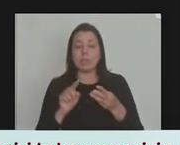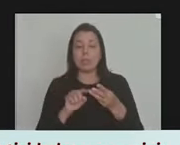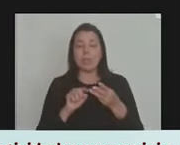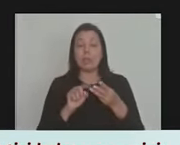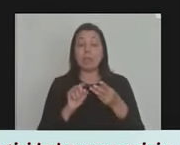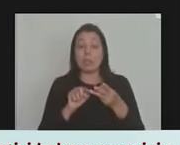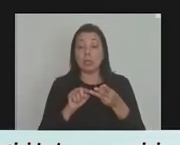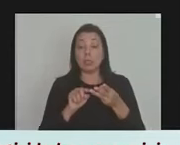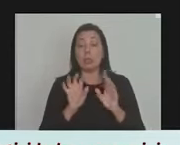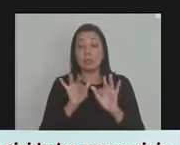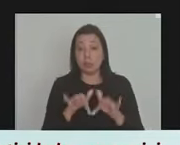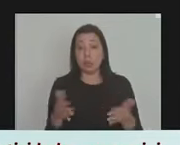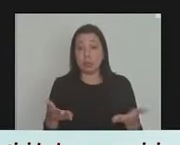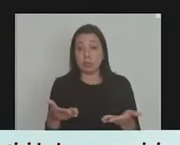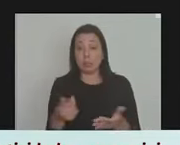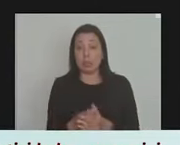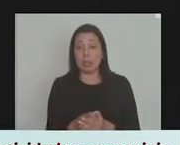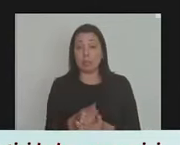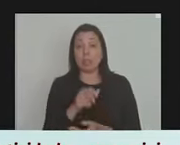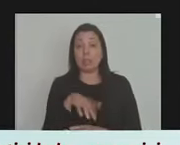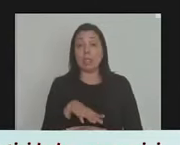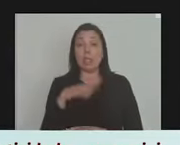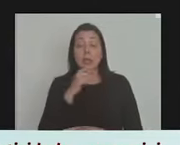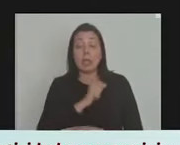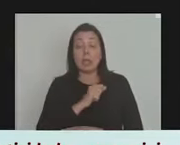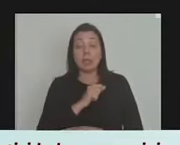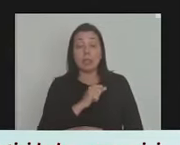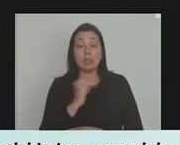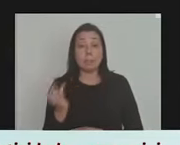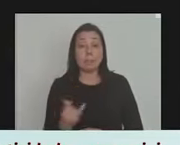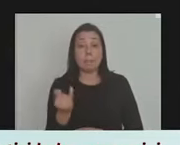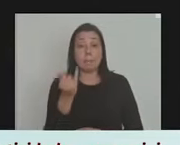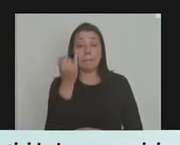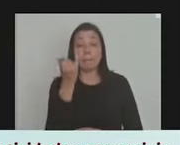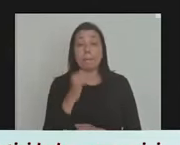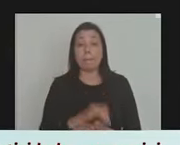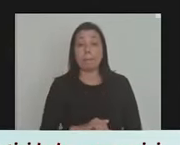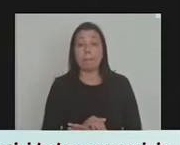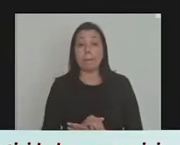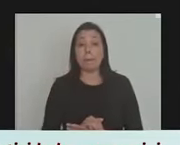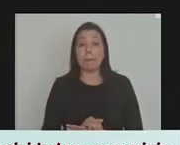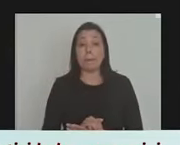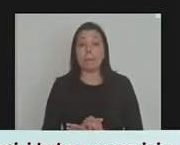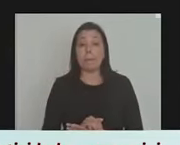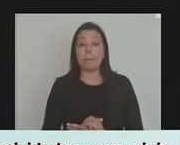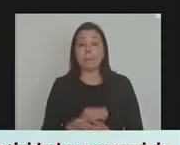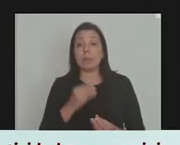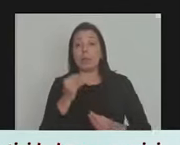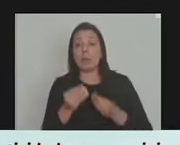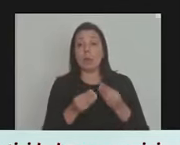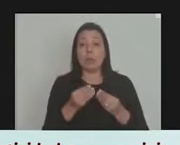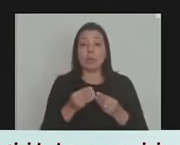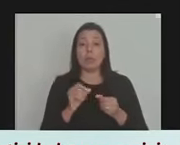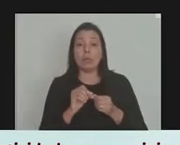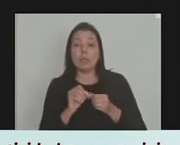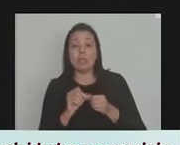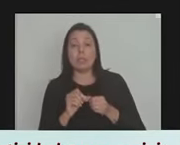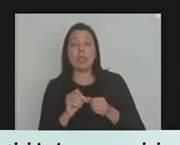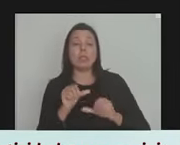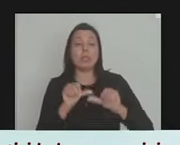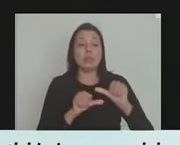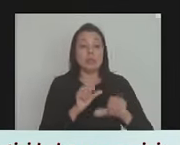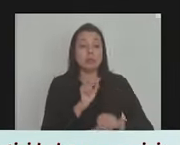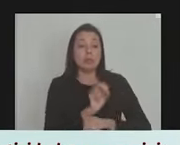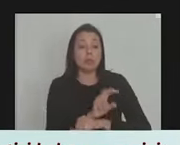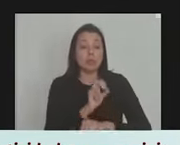item que a gente considera de extrema importância é no fator de reprodução do vírus. Então, todos